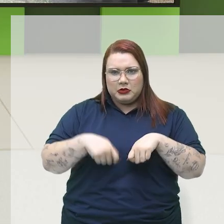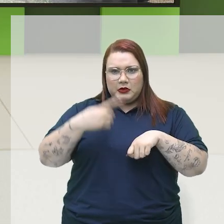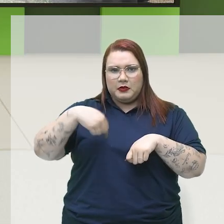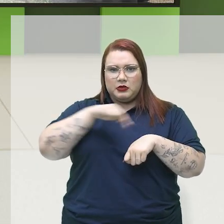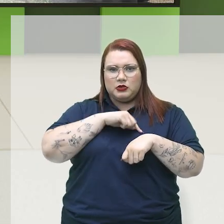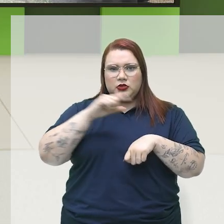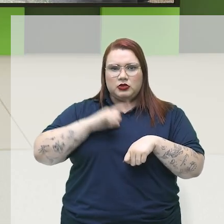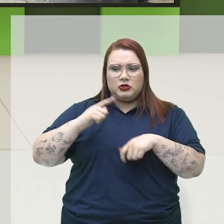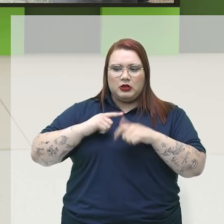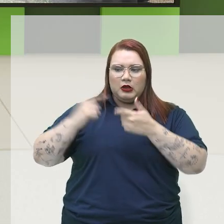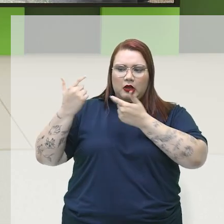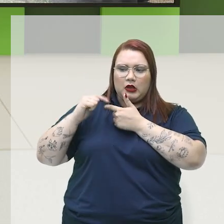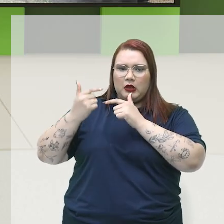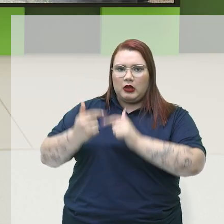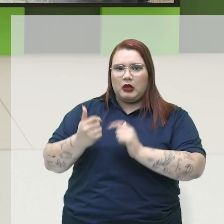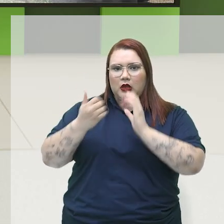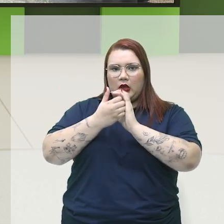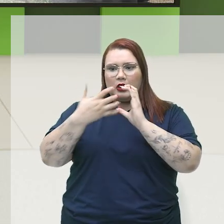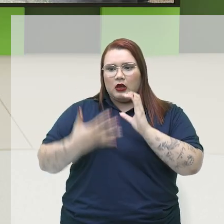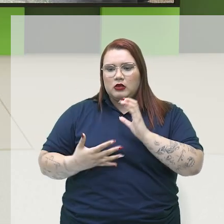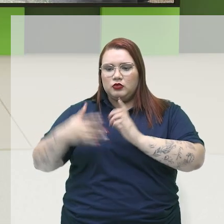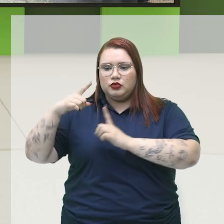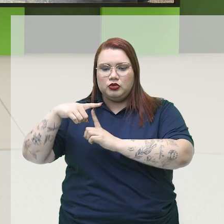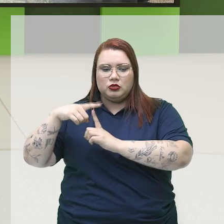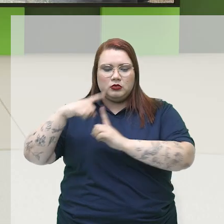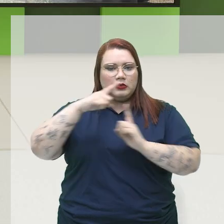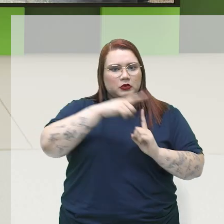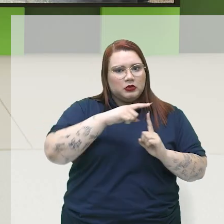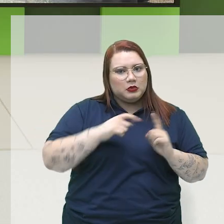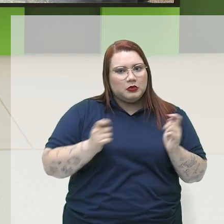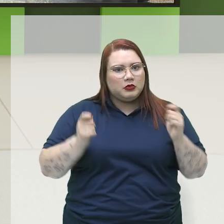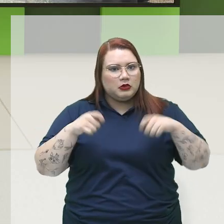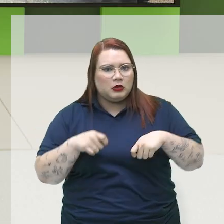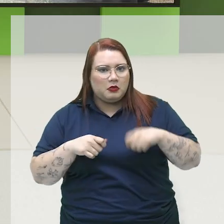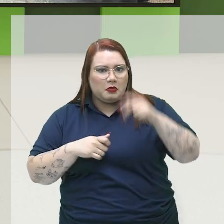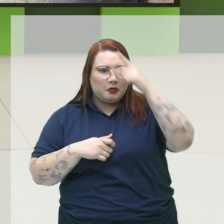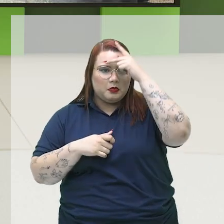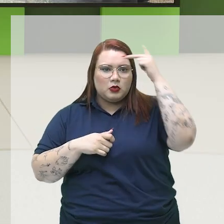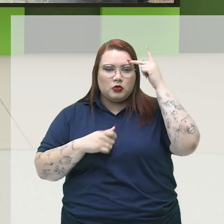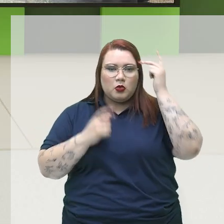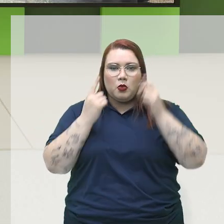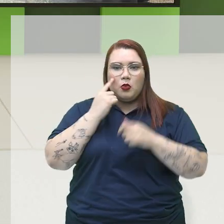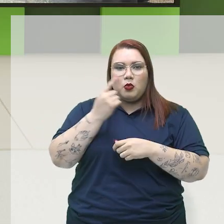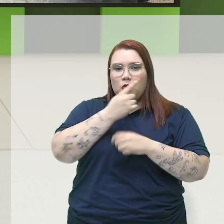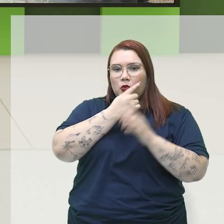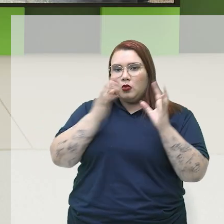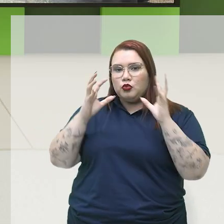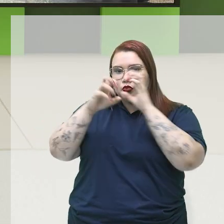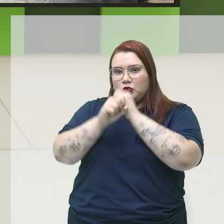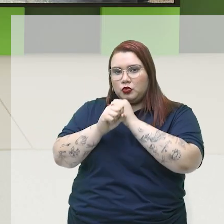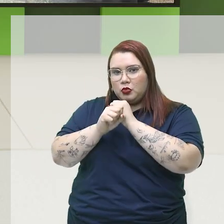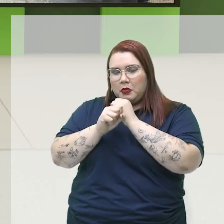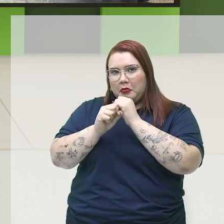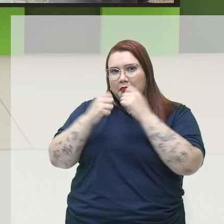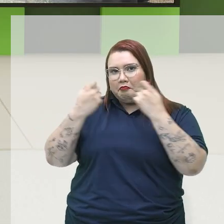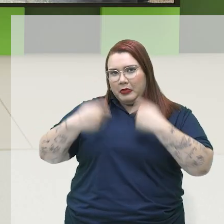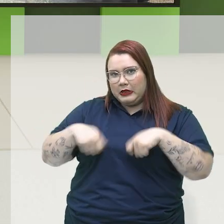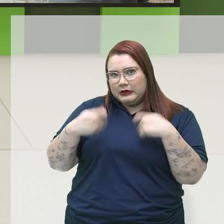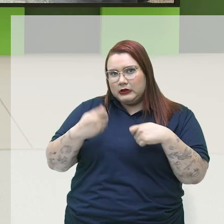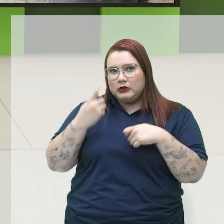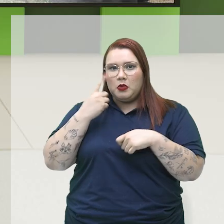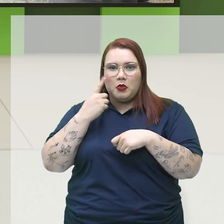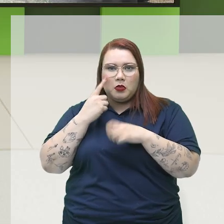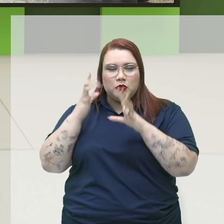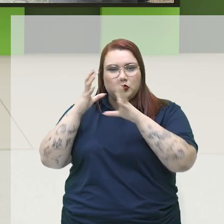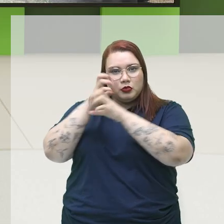Então, será que é possível darmos características tanto recessivas quanto dominantes? Será que uma pessoa de olhos escuros